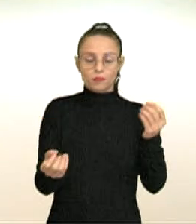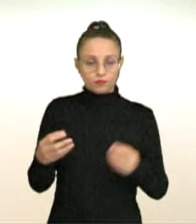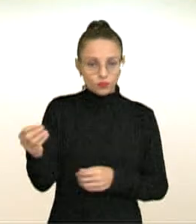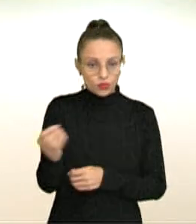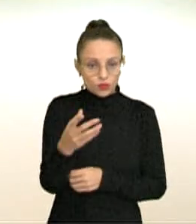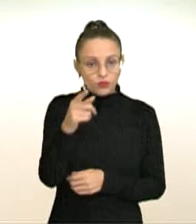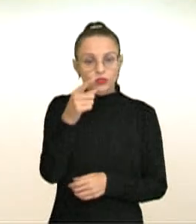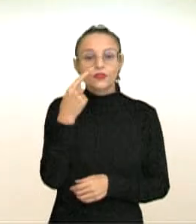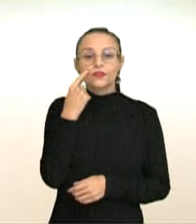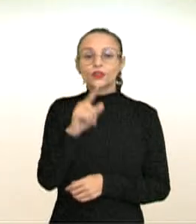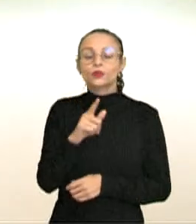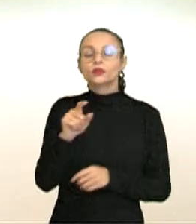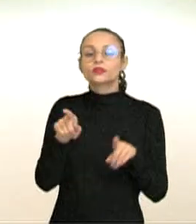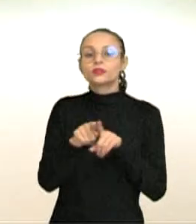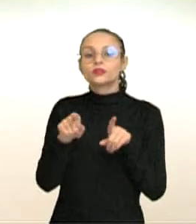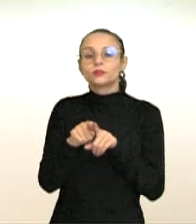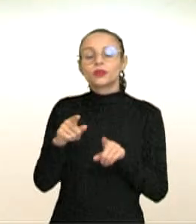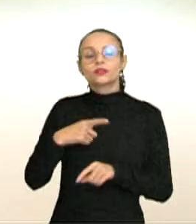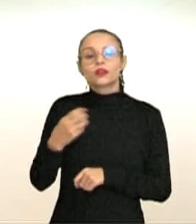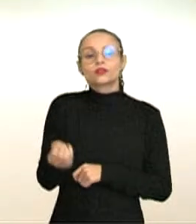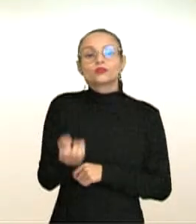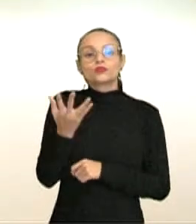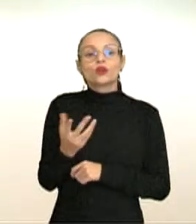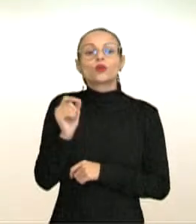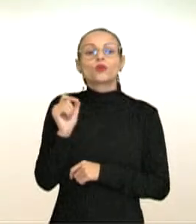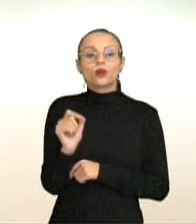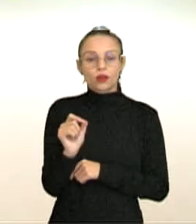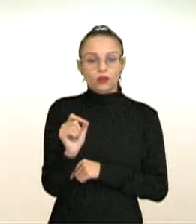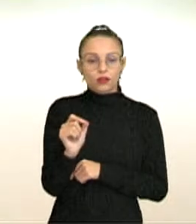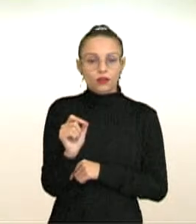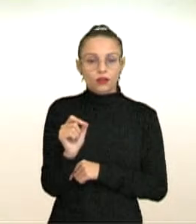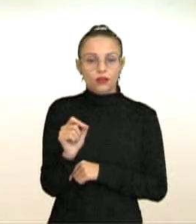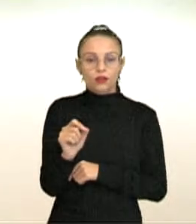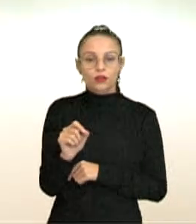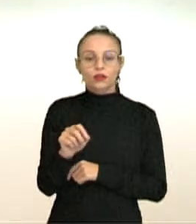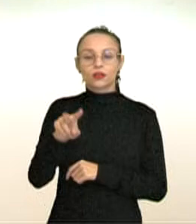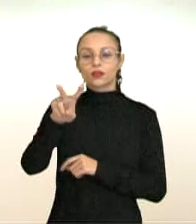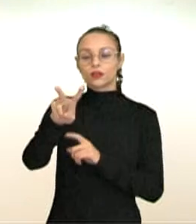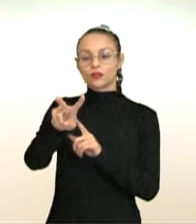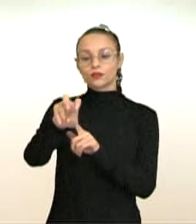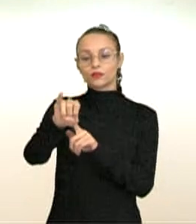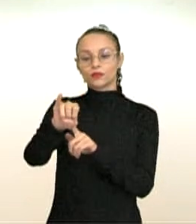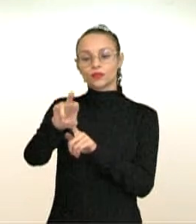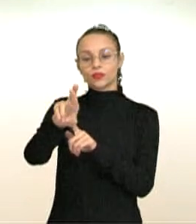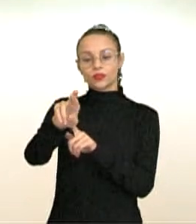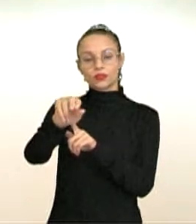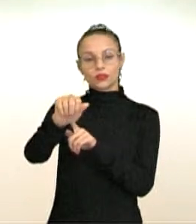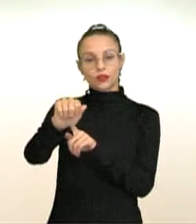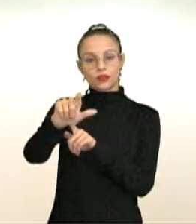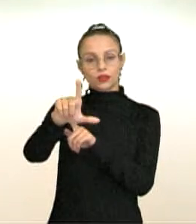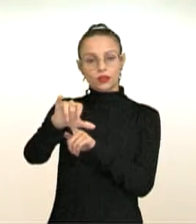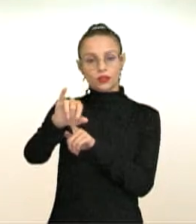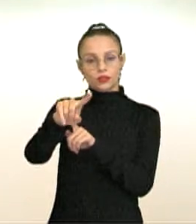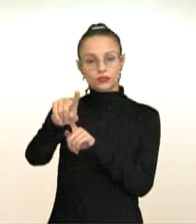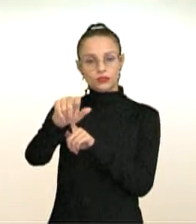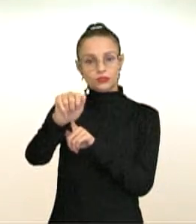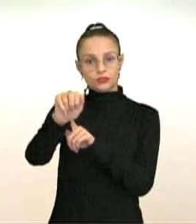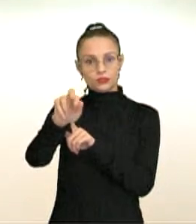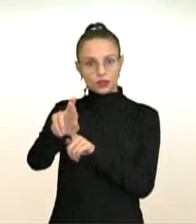Recentemente, você já deve ter visto que surgiu o quê? Viralizar, né? Viralizou nas redes, né? Então,